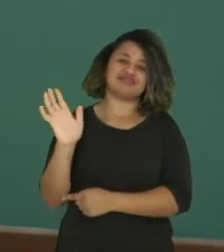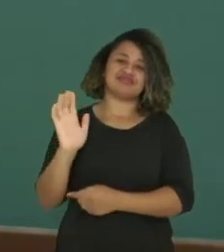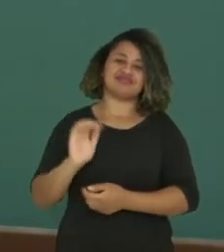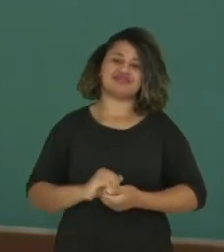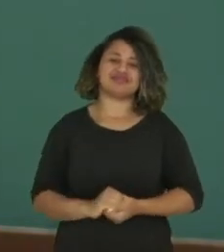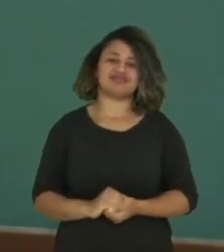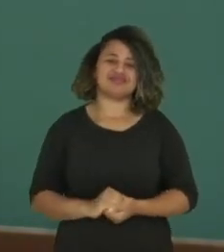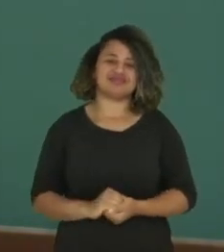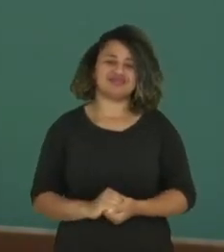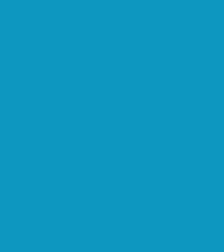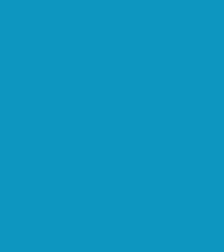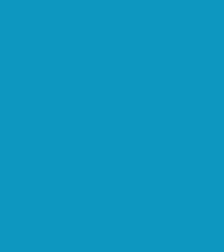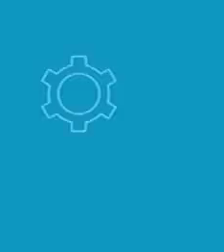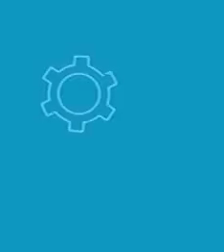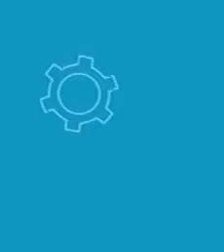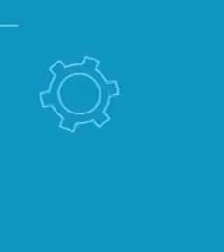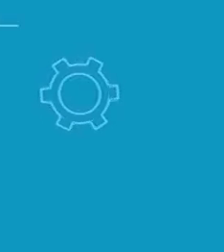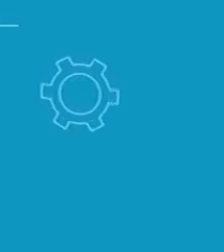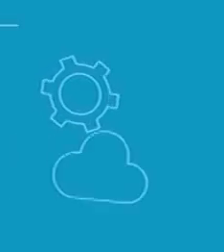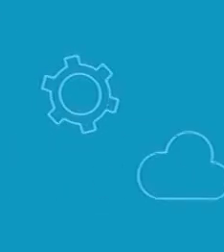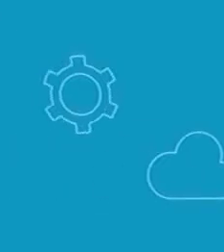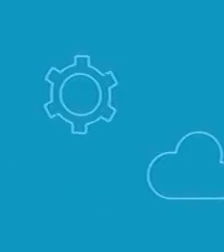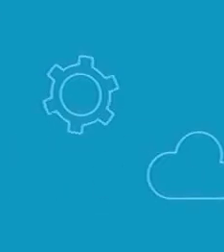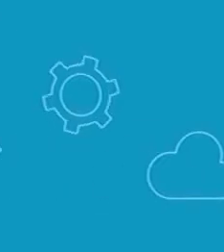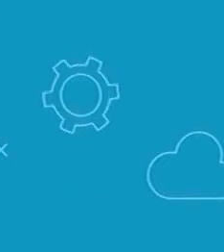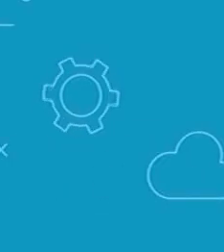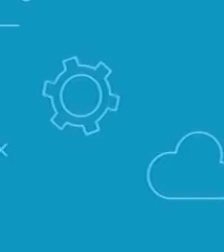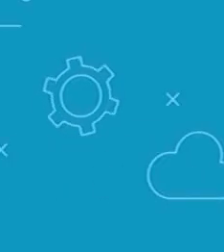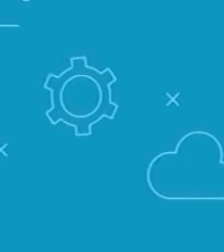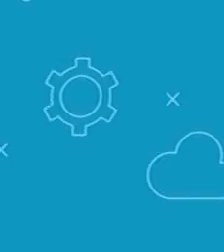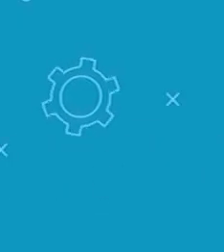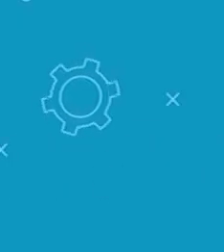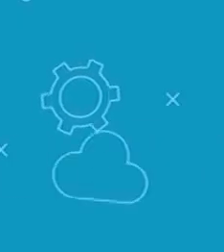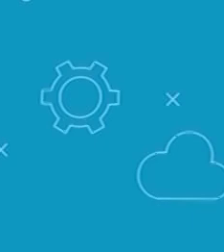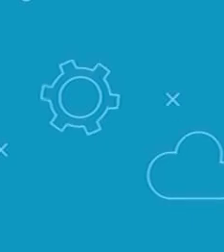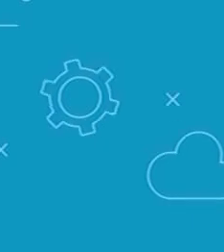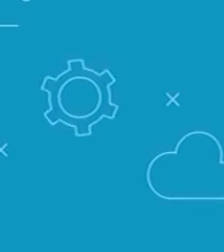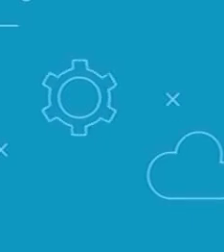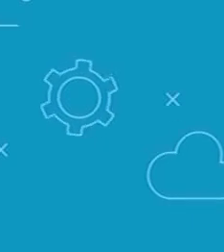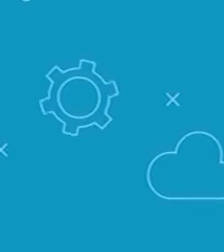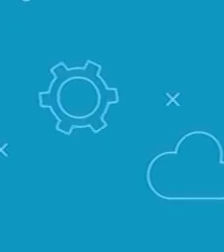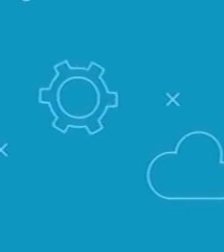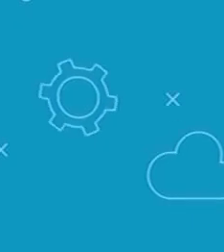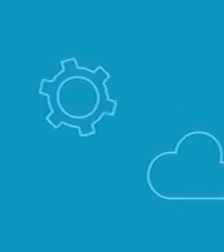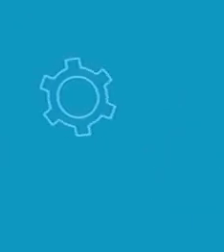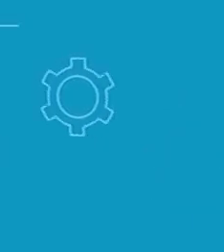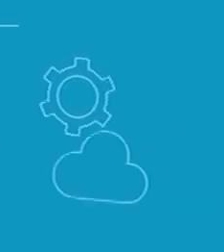próxima.